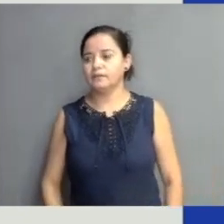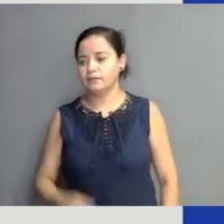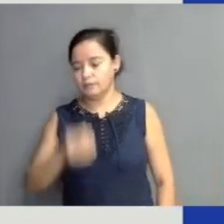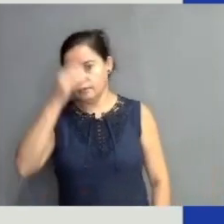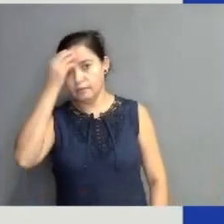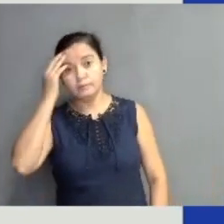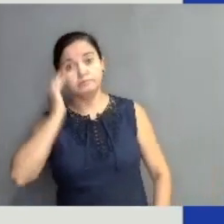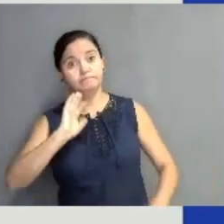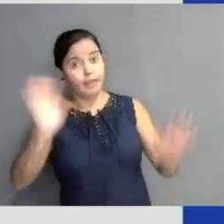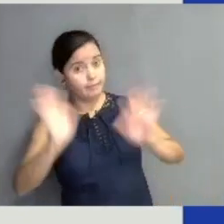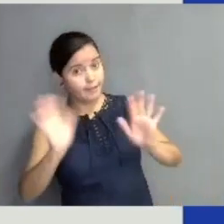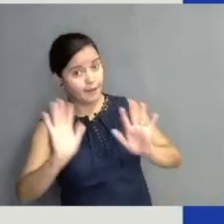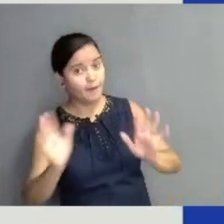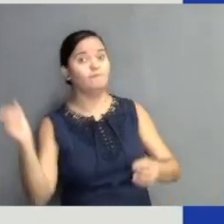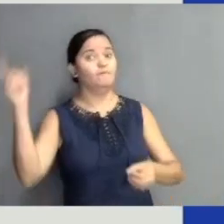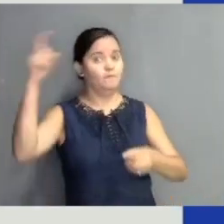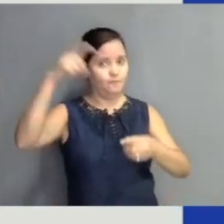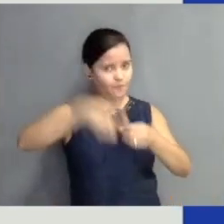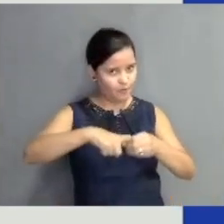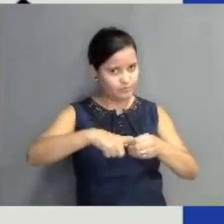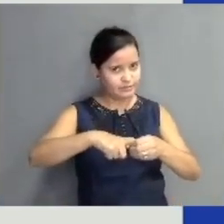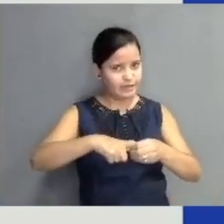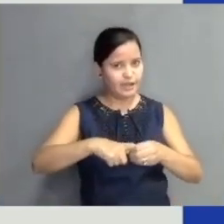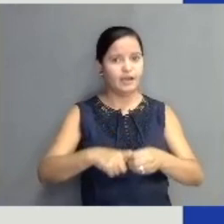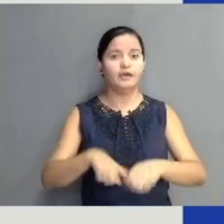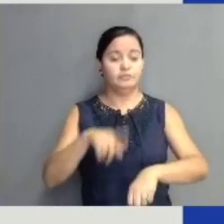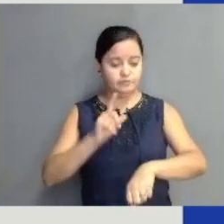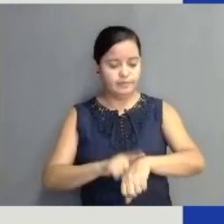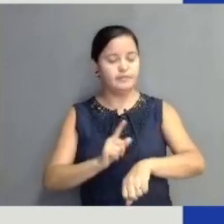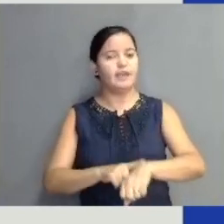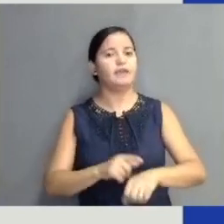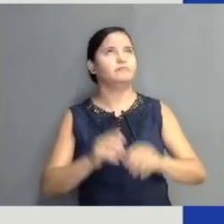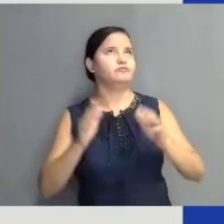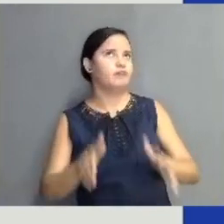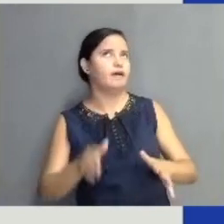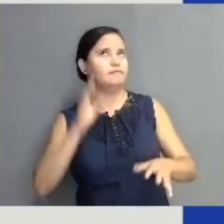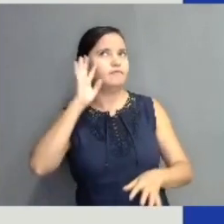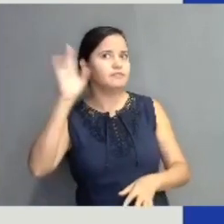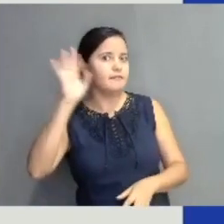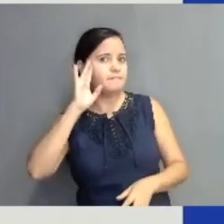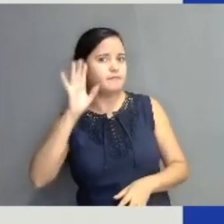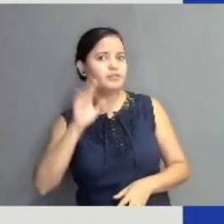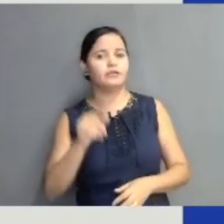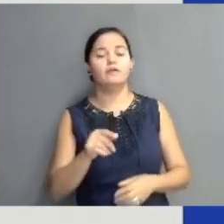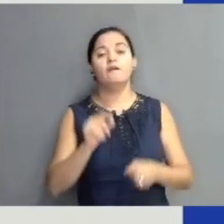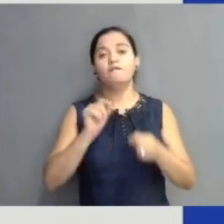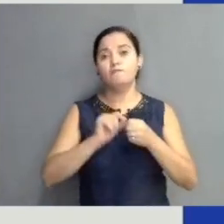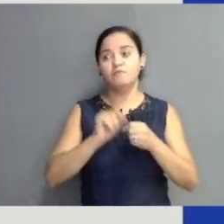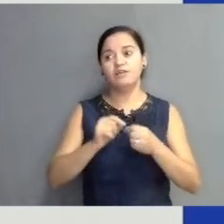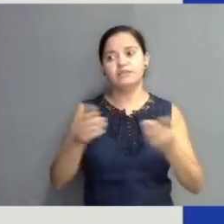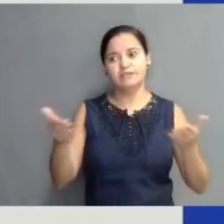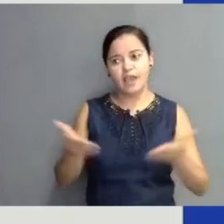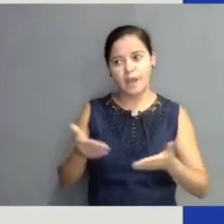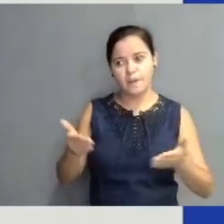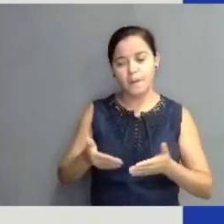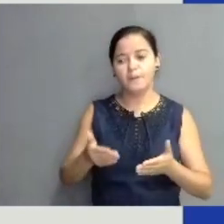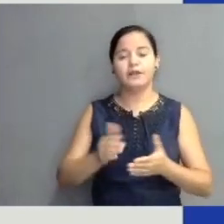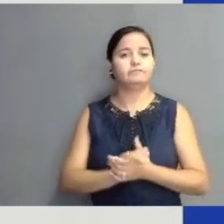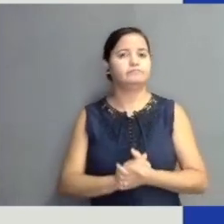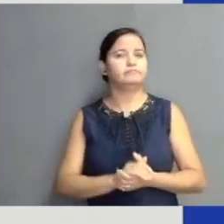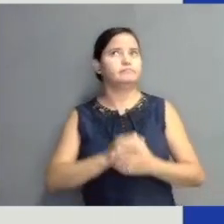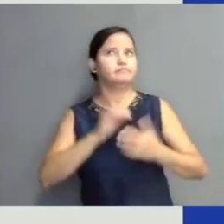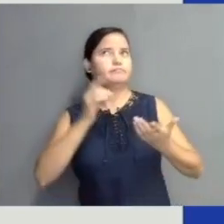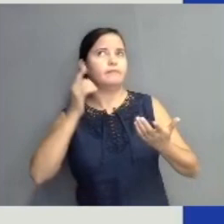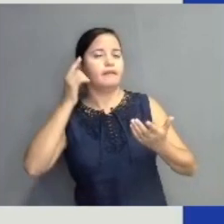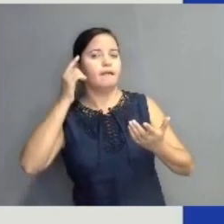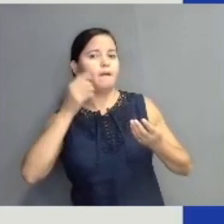Então, pessoal, voltando aqui, né, passado aí esse tempinho para você pensar, vamos fazer aí algumas considerações, né, em